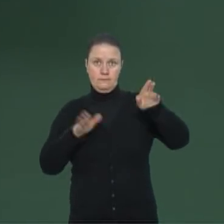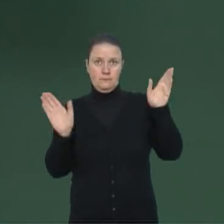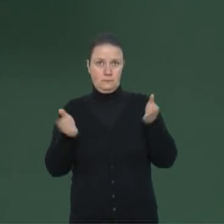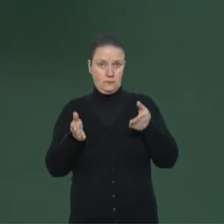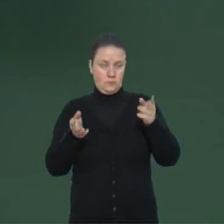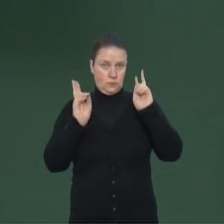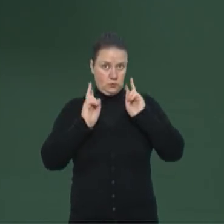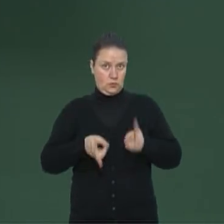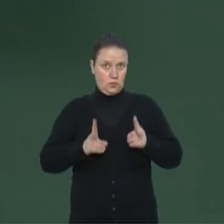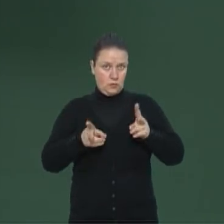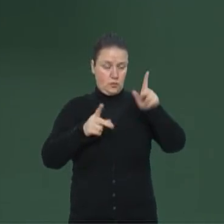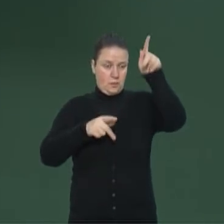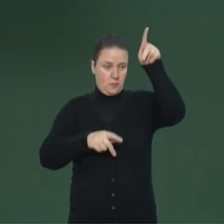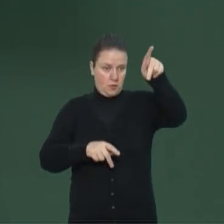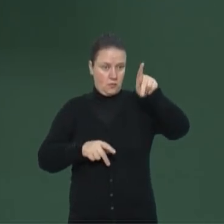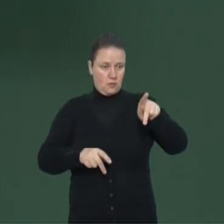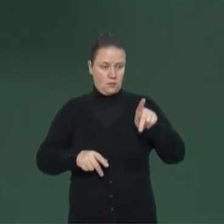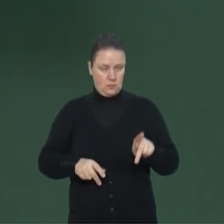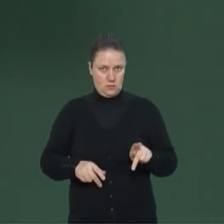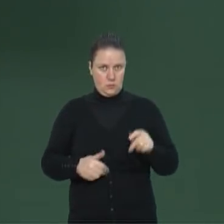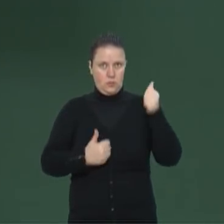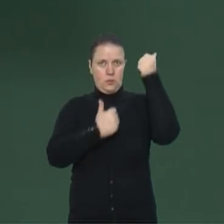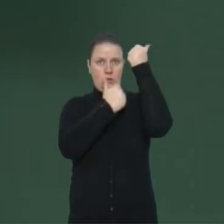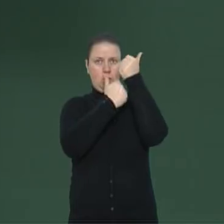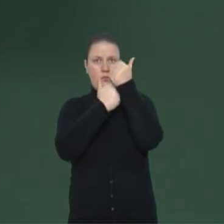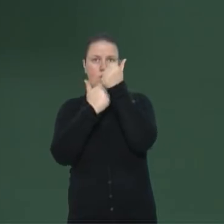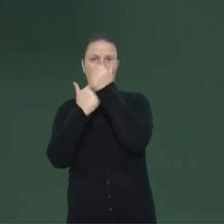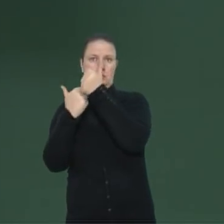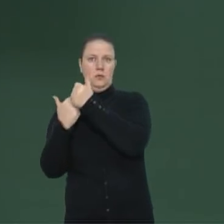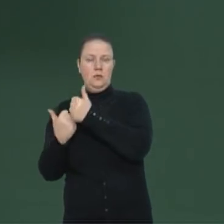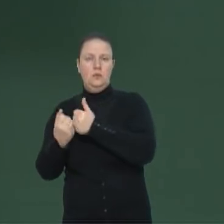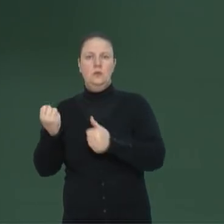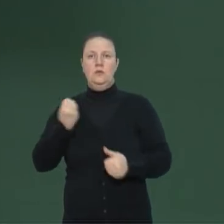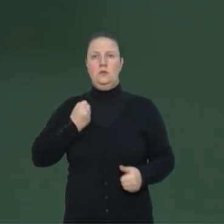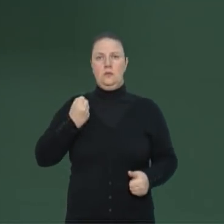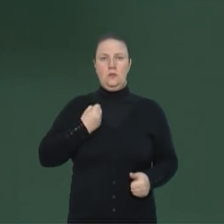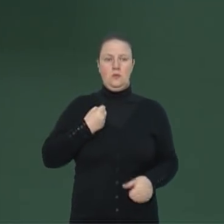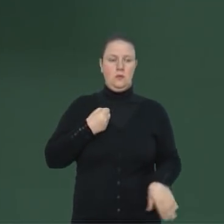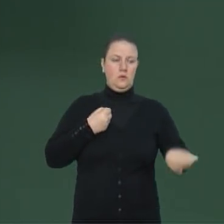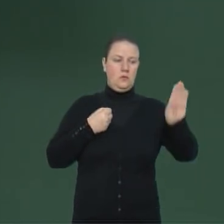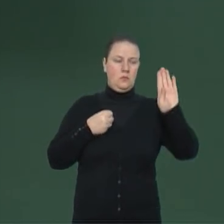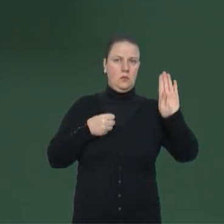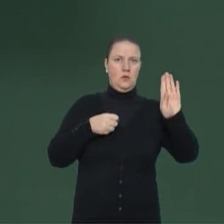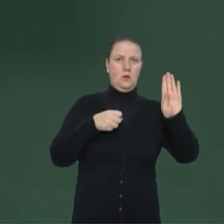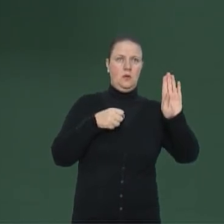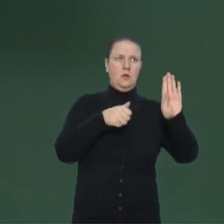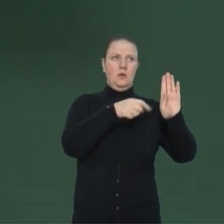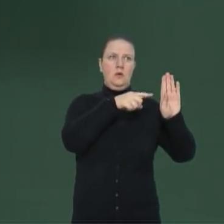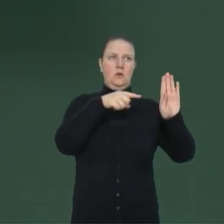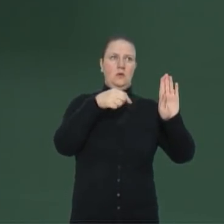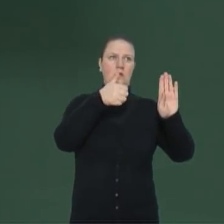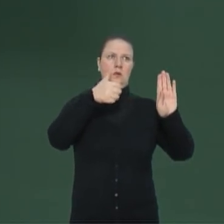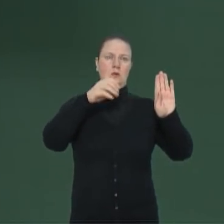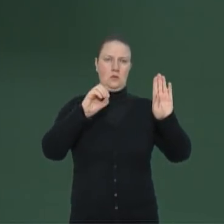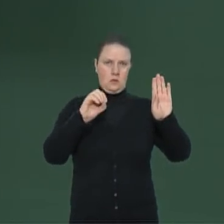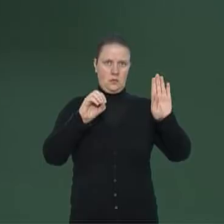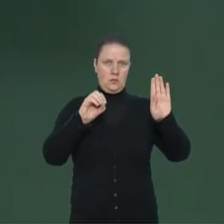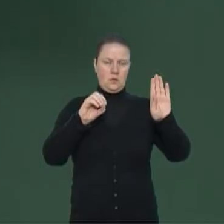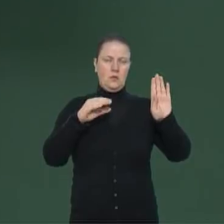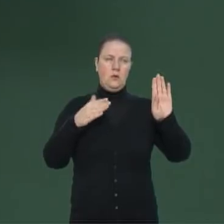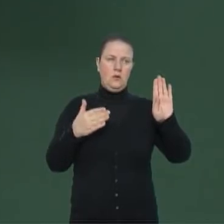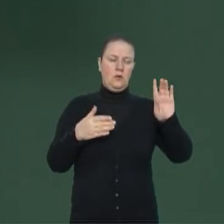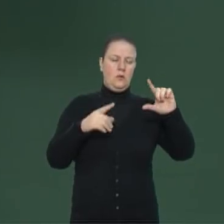que ser p, ok? Substituindo os valores, né? Então o b vale 10, está lá, menos 10. Mais ou menos a raiz do delta, o delta